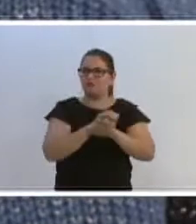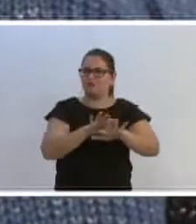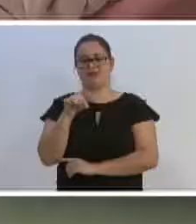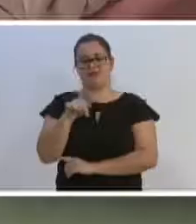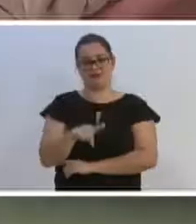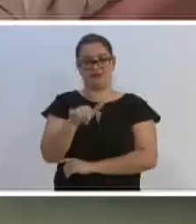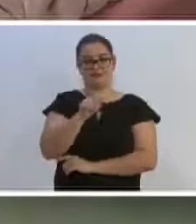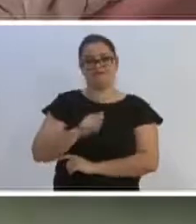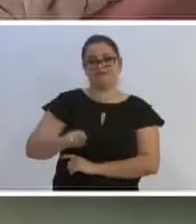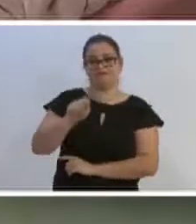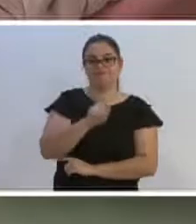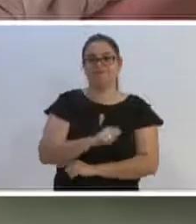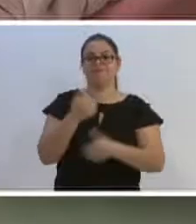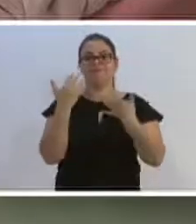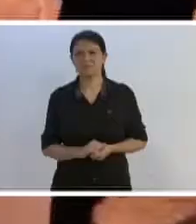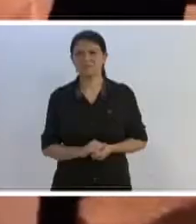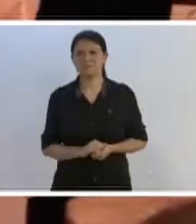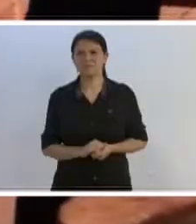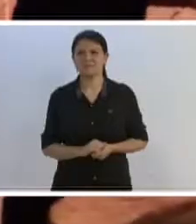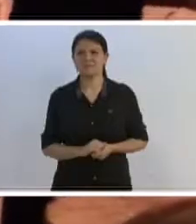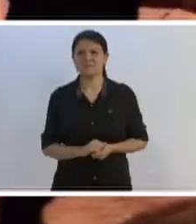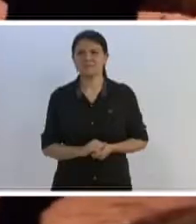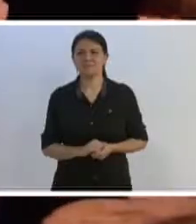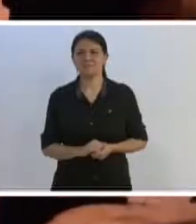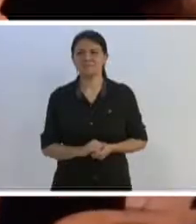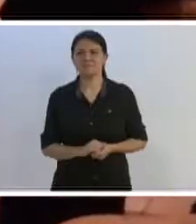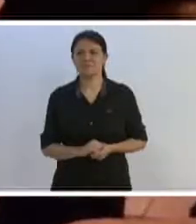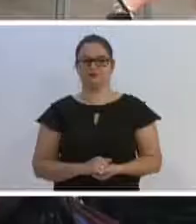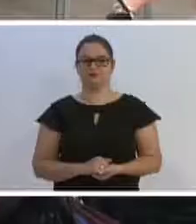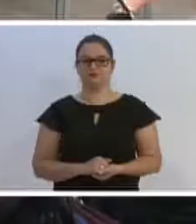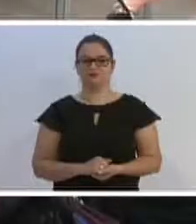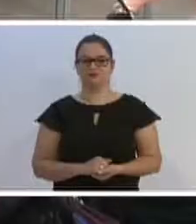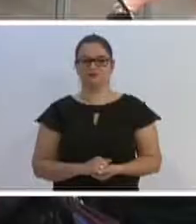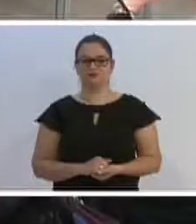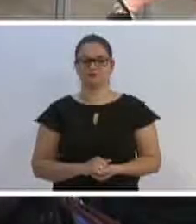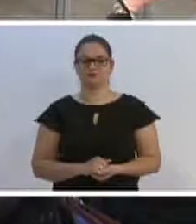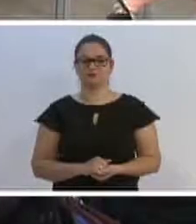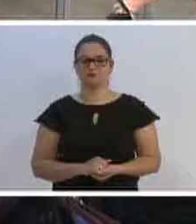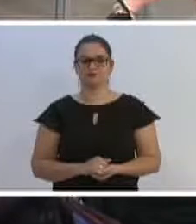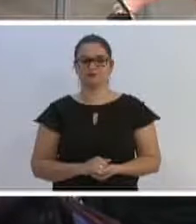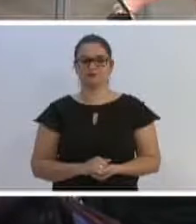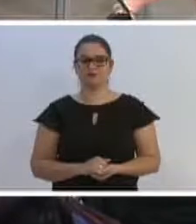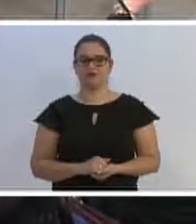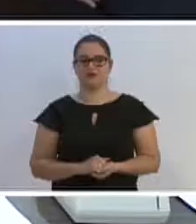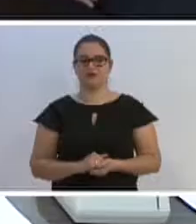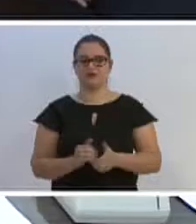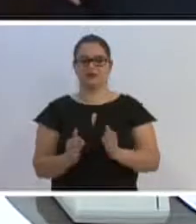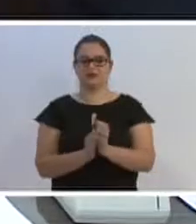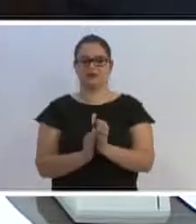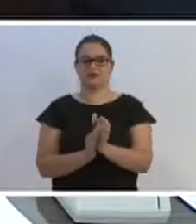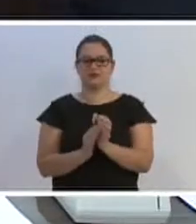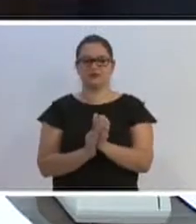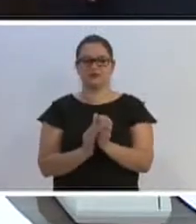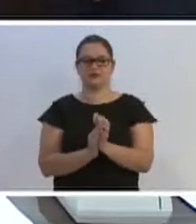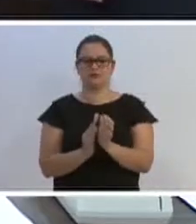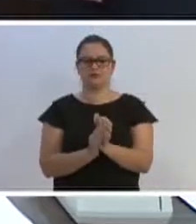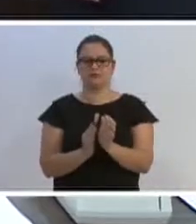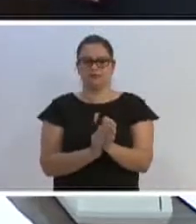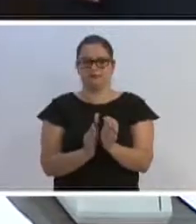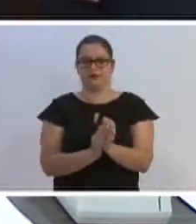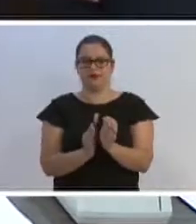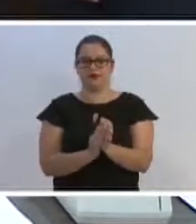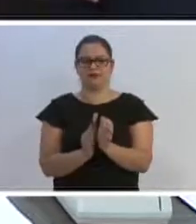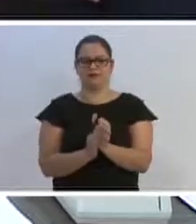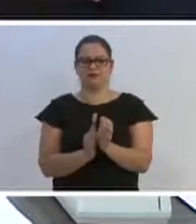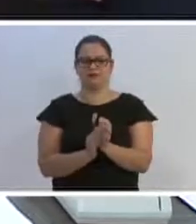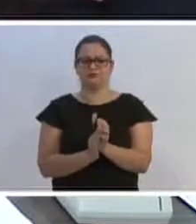reconhecimento pelos serviços prestados à comunidade. A Associação Renal Vida, entidade filantrópica